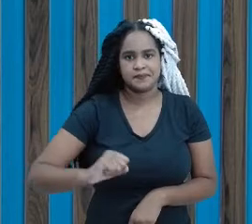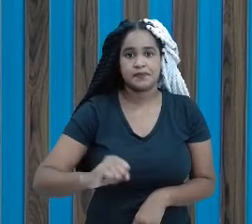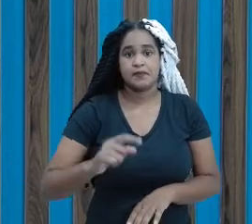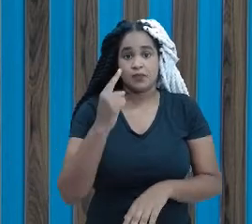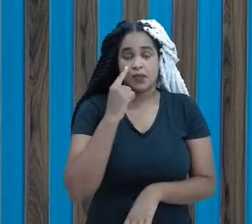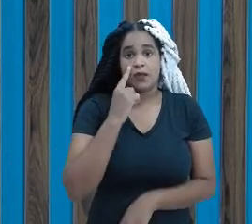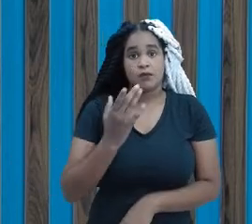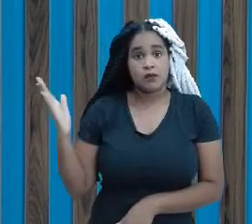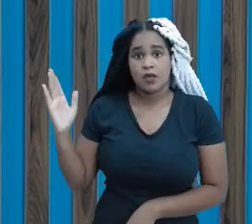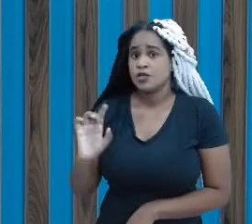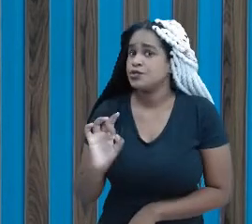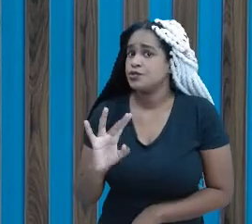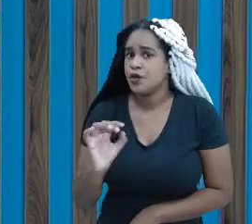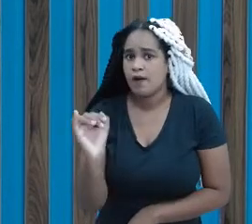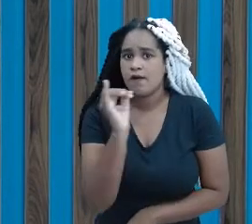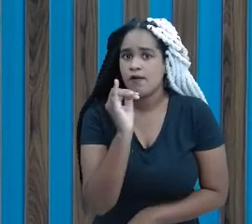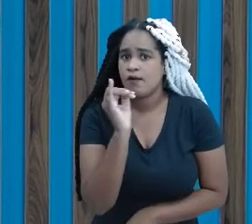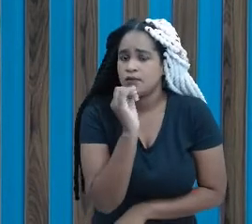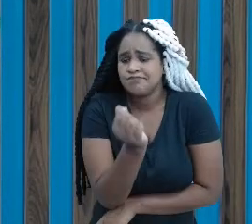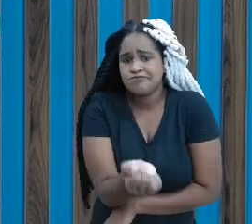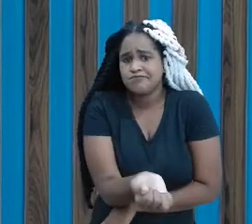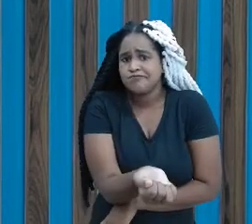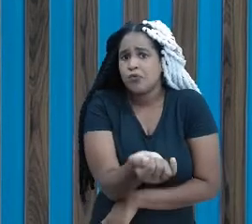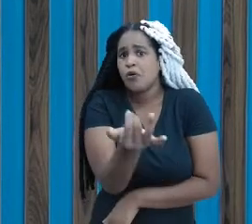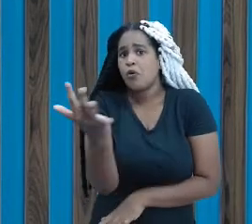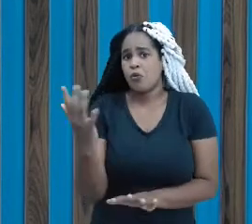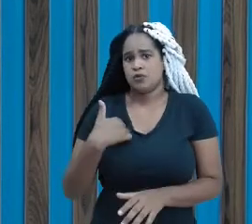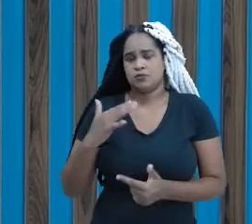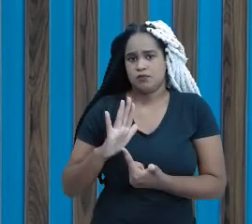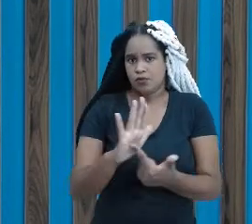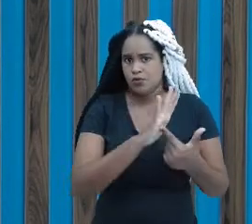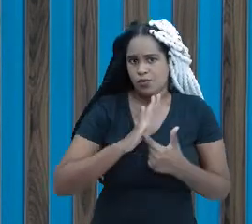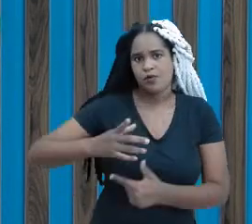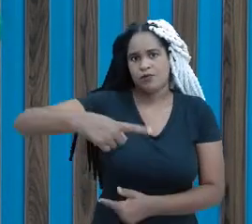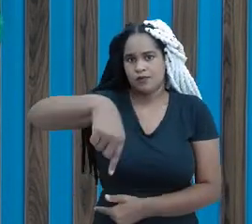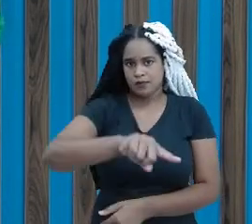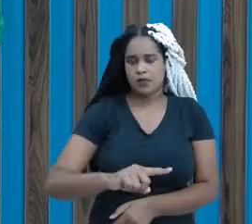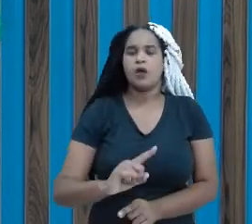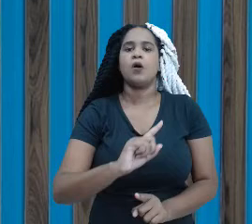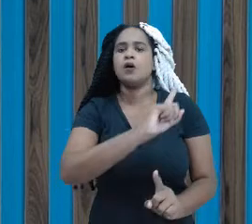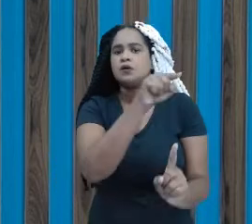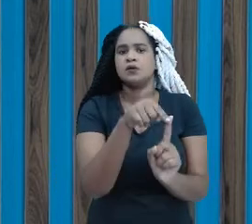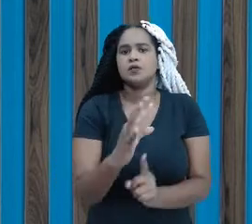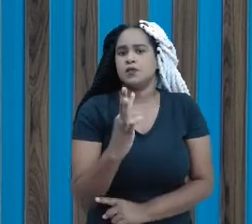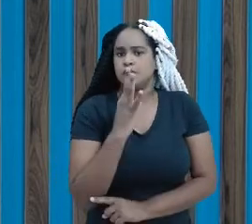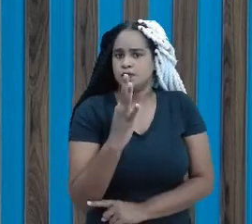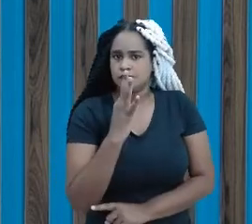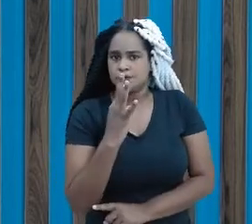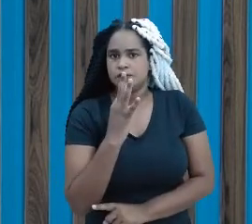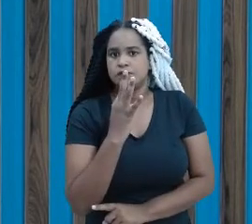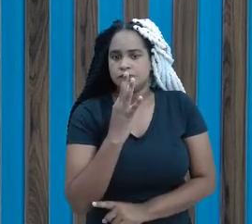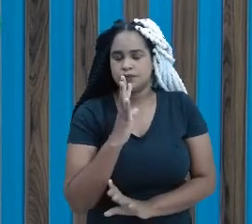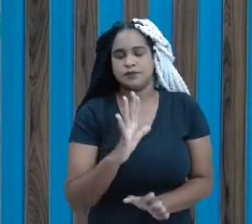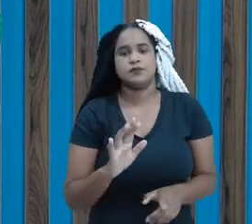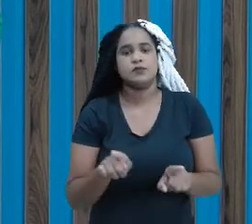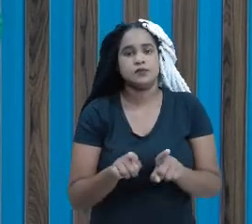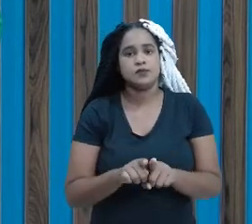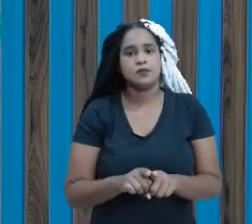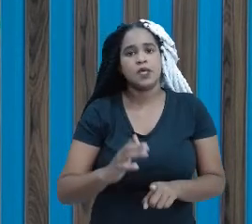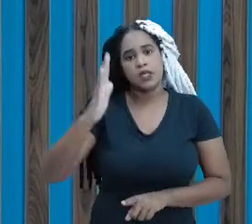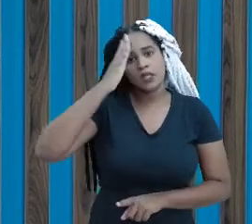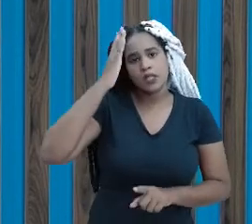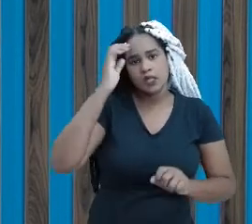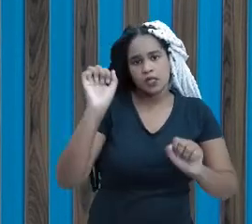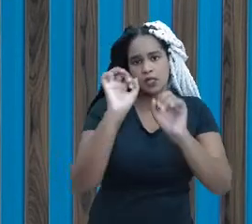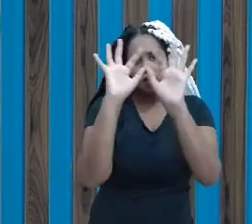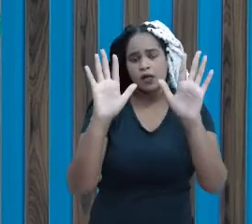são exemplos de algumas doenças que eu trouxe para vocês, para a gente conhecer aí, já começar a ver quais